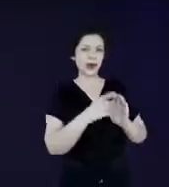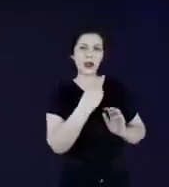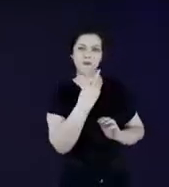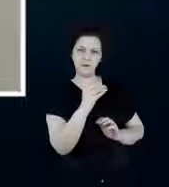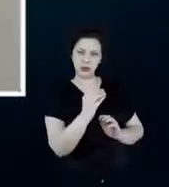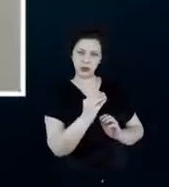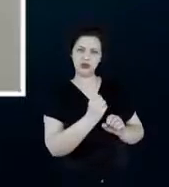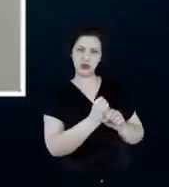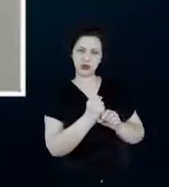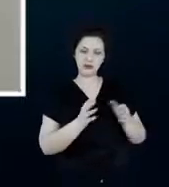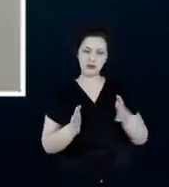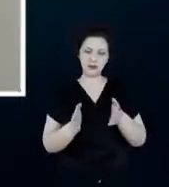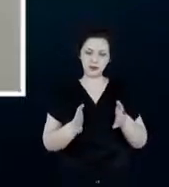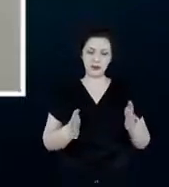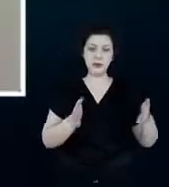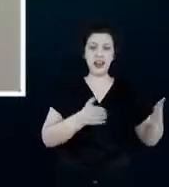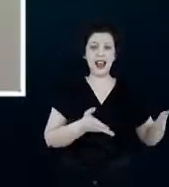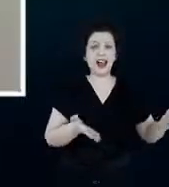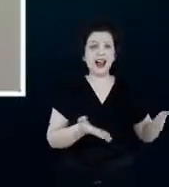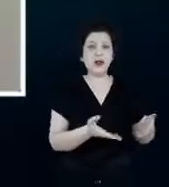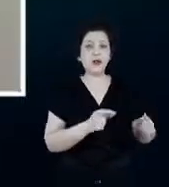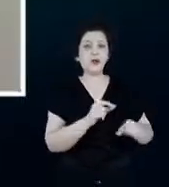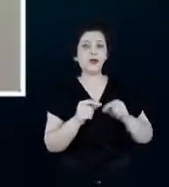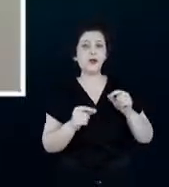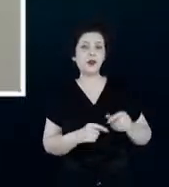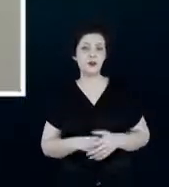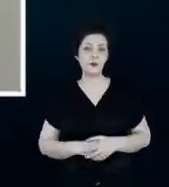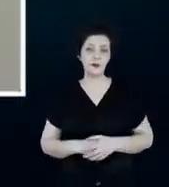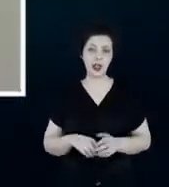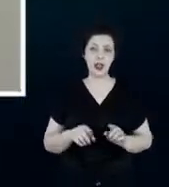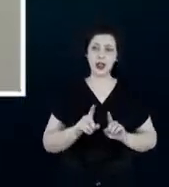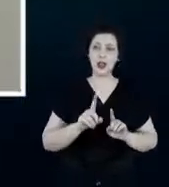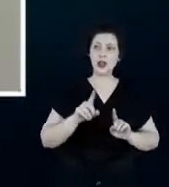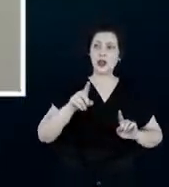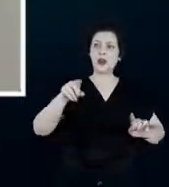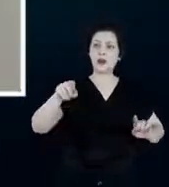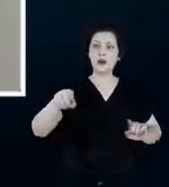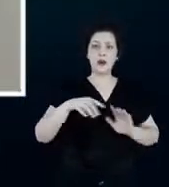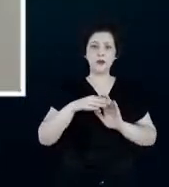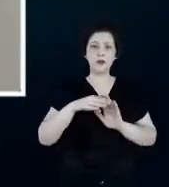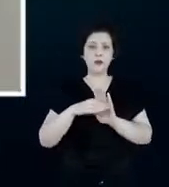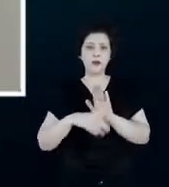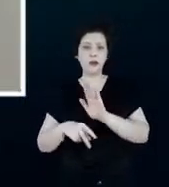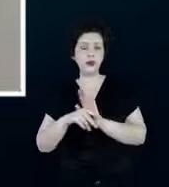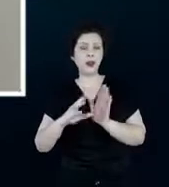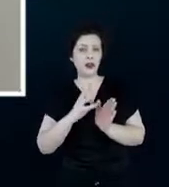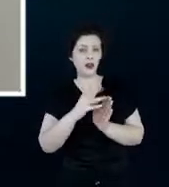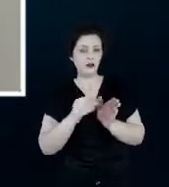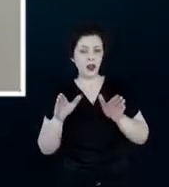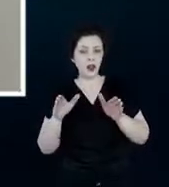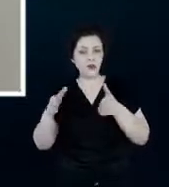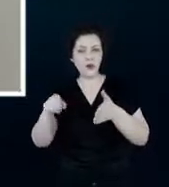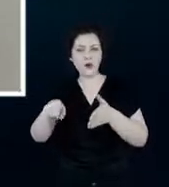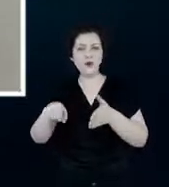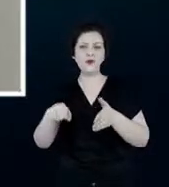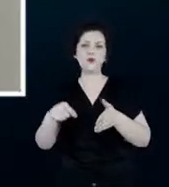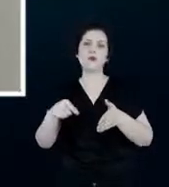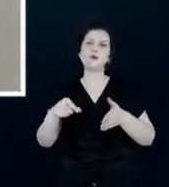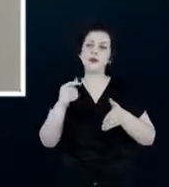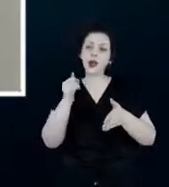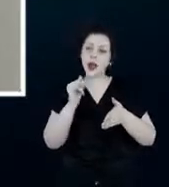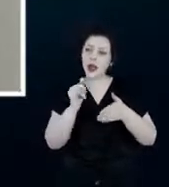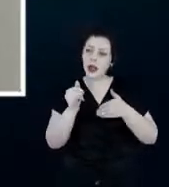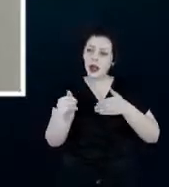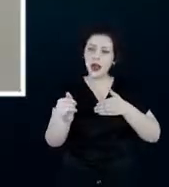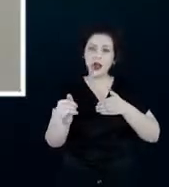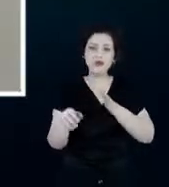e agora a gente está o que a gente chama do Last Mile de universalização de acesso, que é o programa Mais Luz para a Amazônia, que justamente leva energia